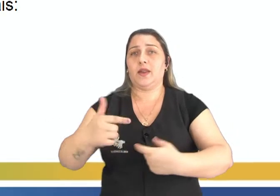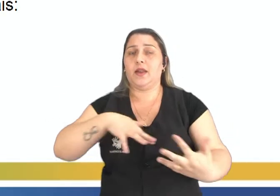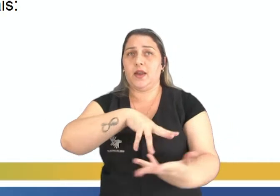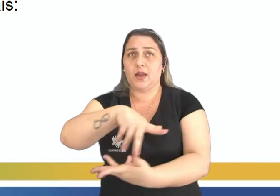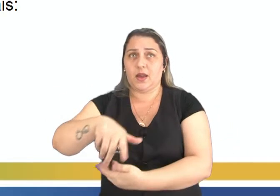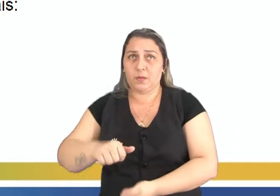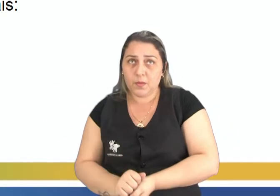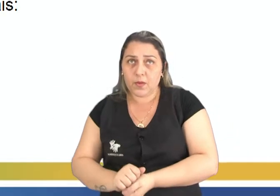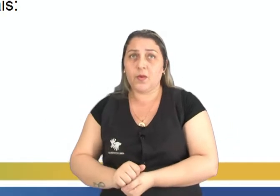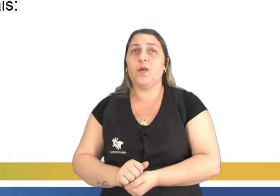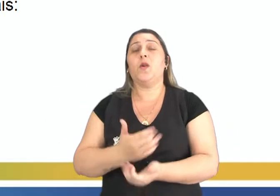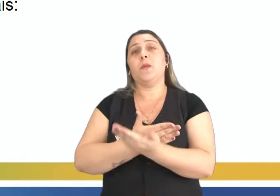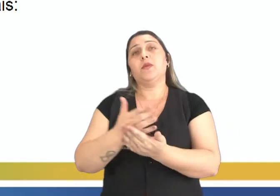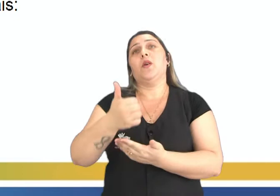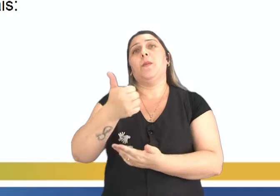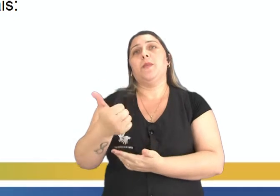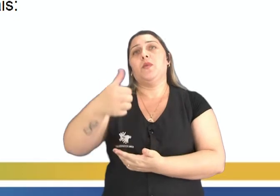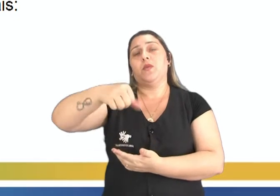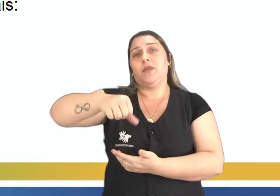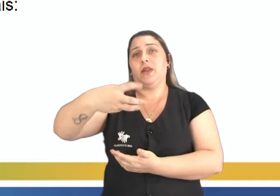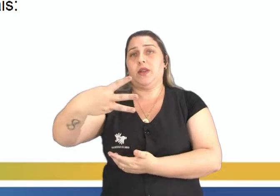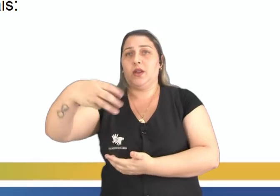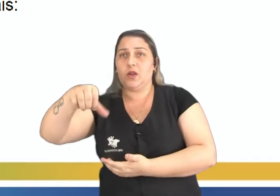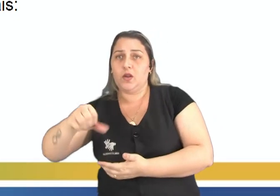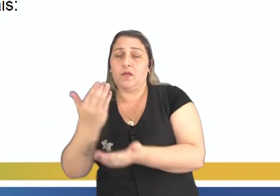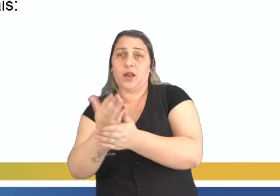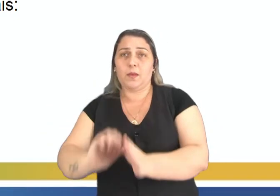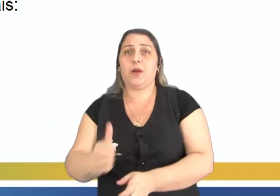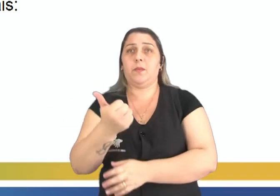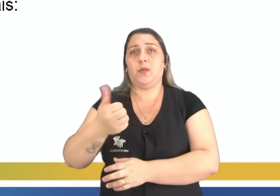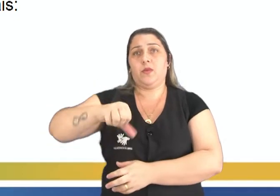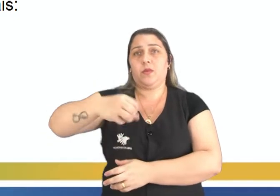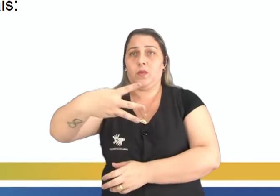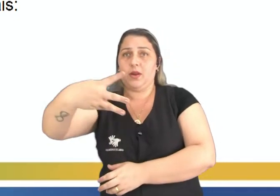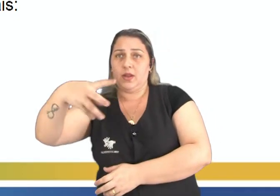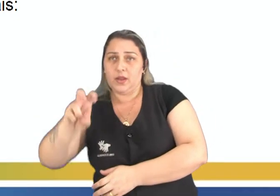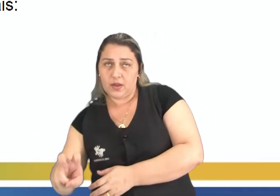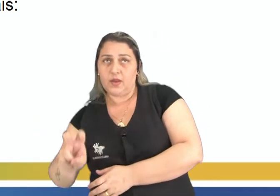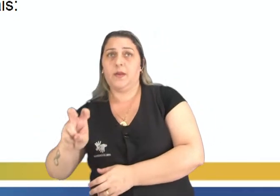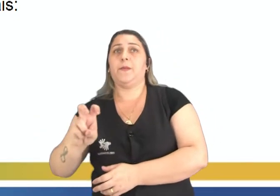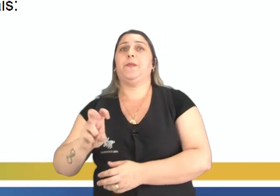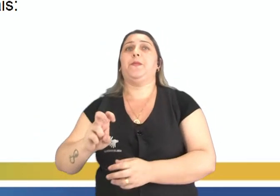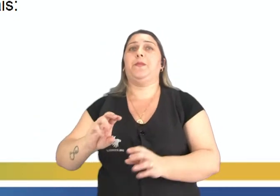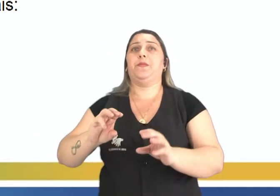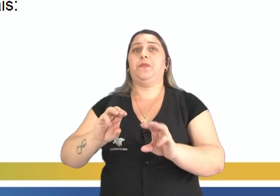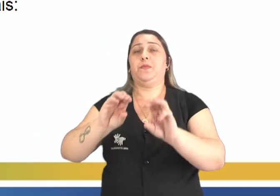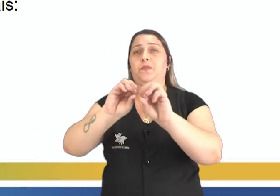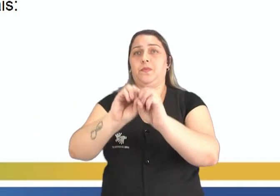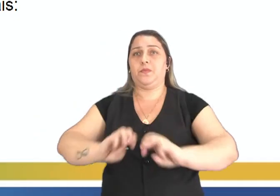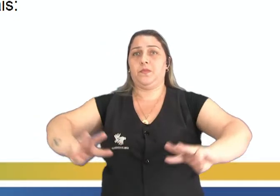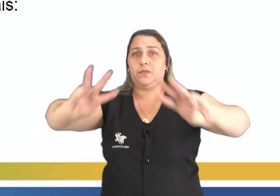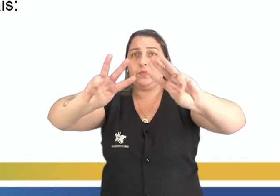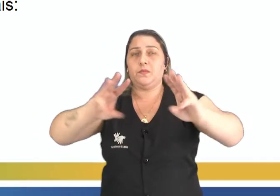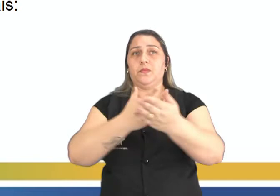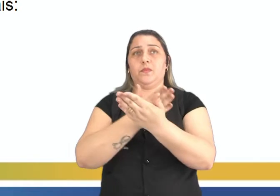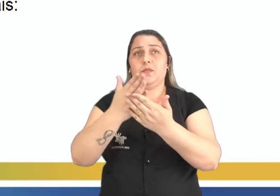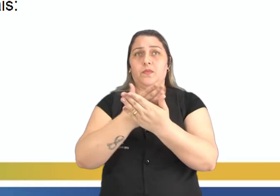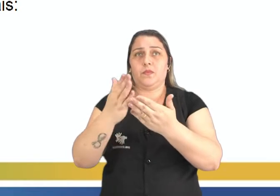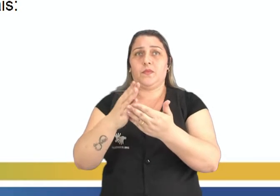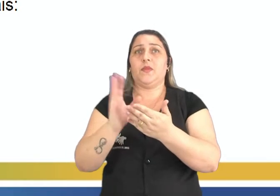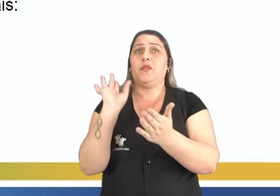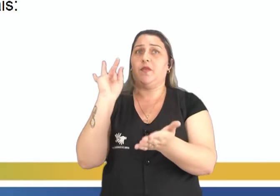em 1939 e vai acabar em 1945. As Nações Unidas, entretanto, começaram a